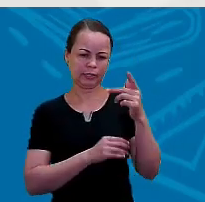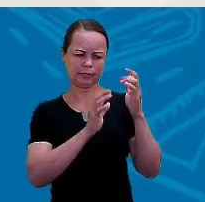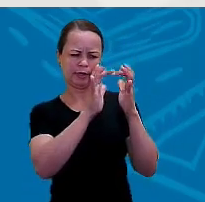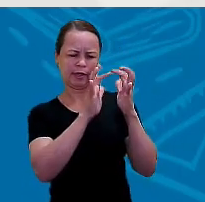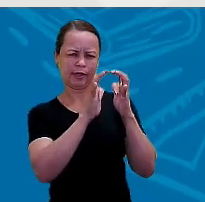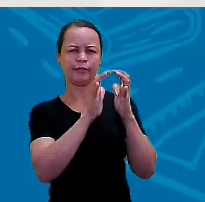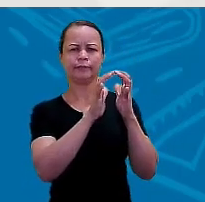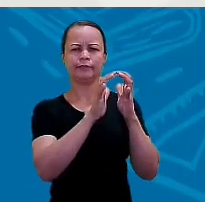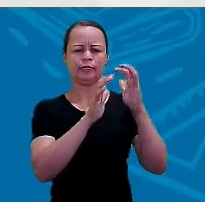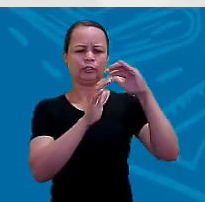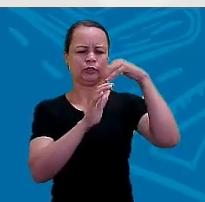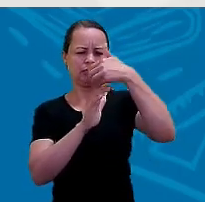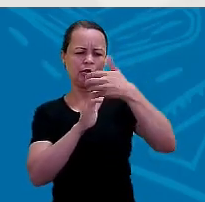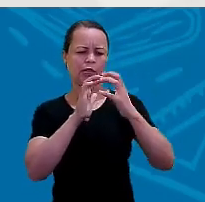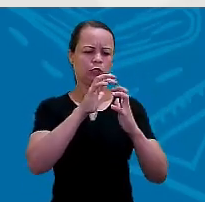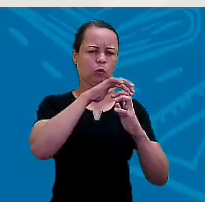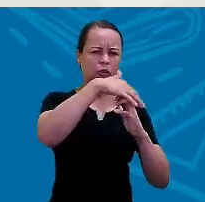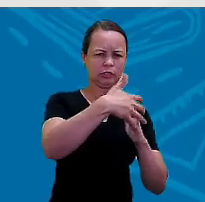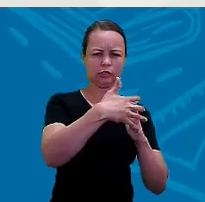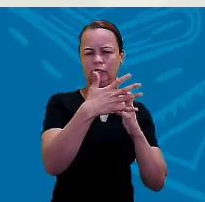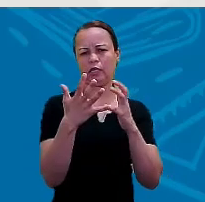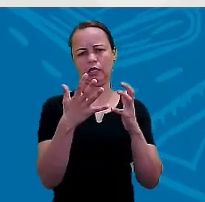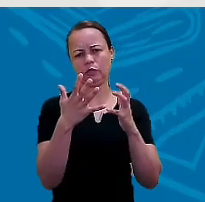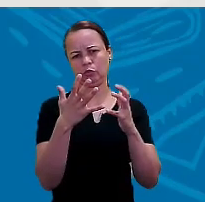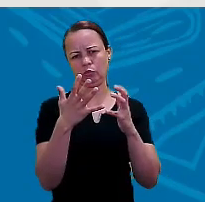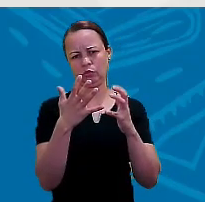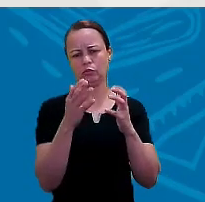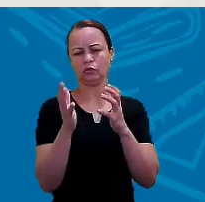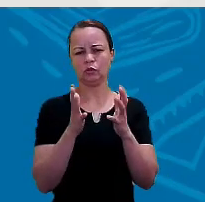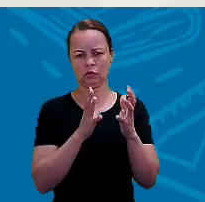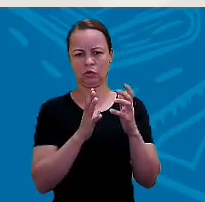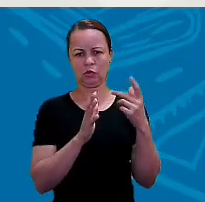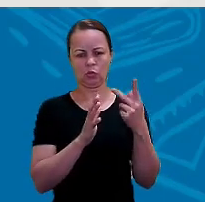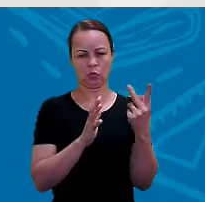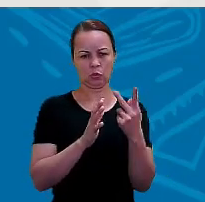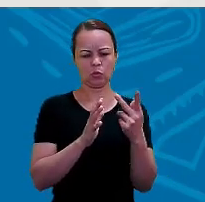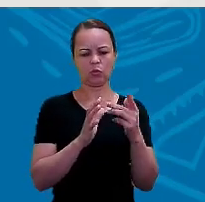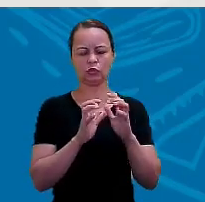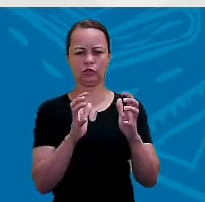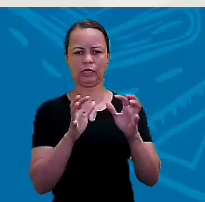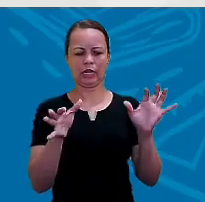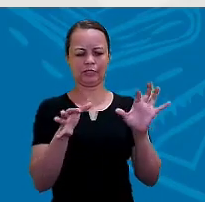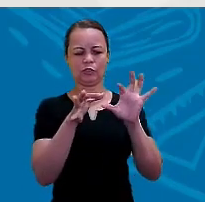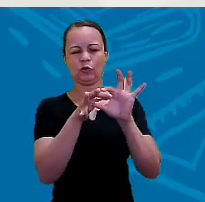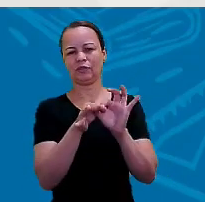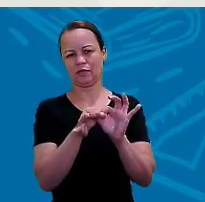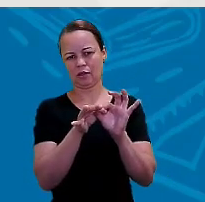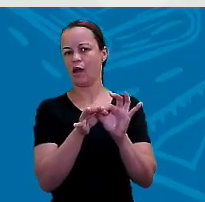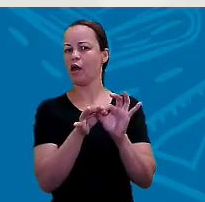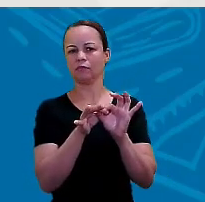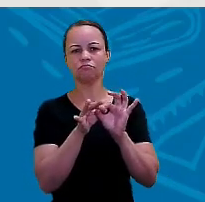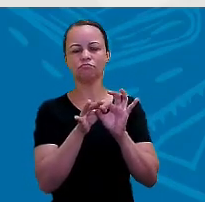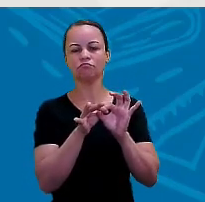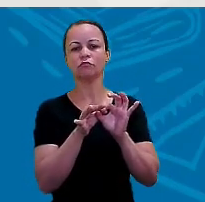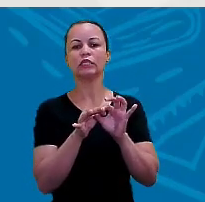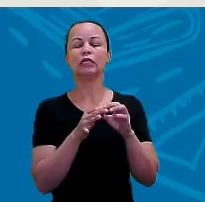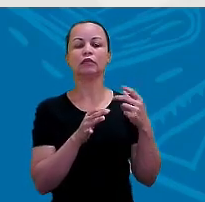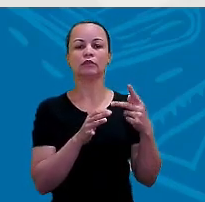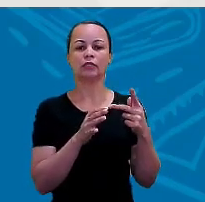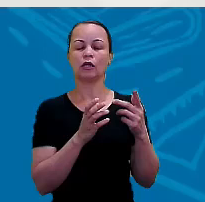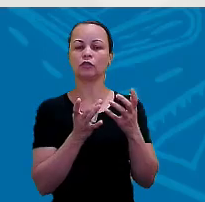direito, cérebro esquerdo, ou melhor, lóbulo direito, lóbulo esquerdo, estaria associado à